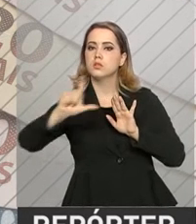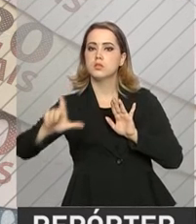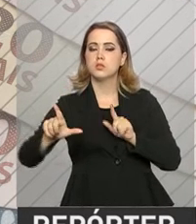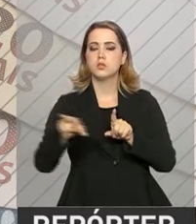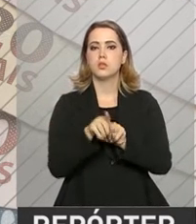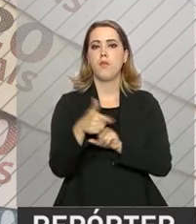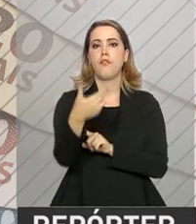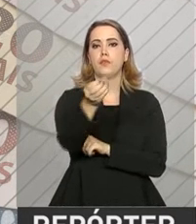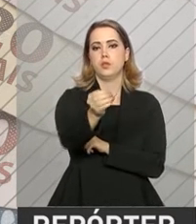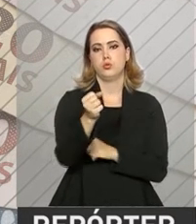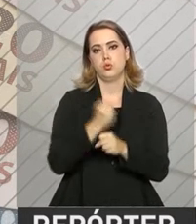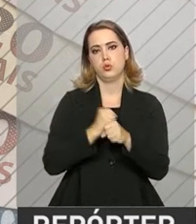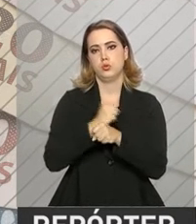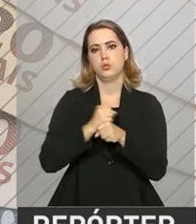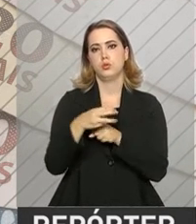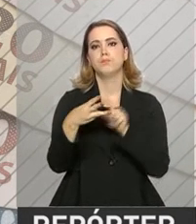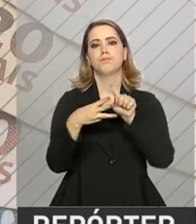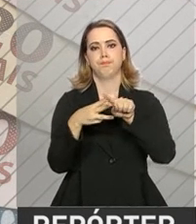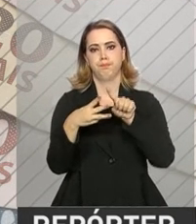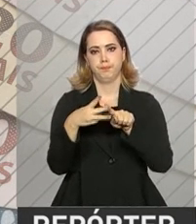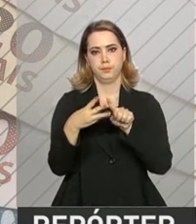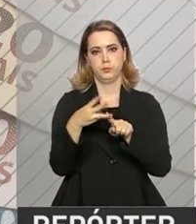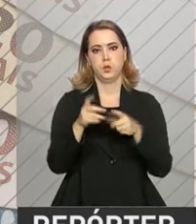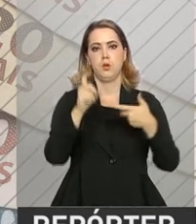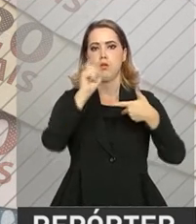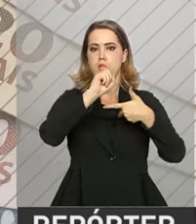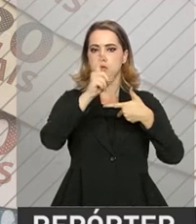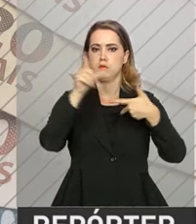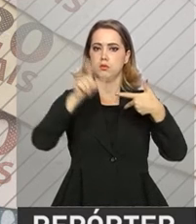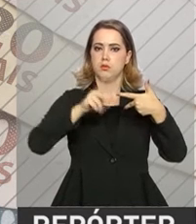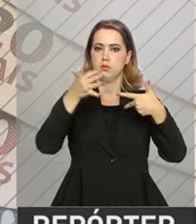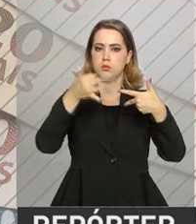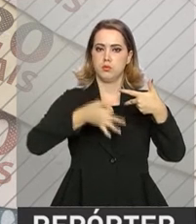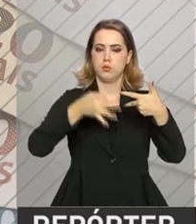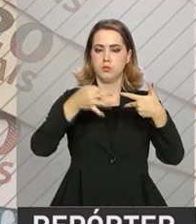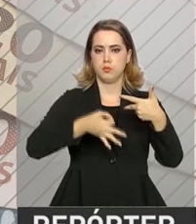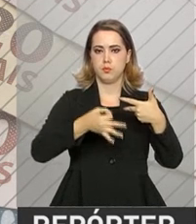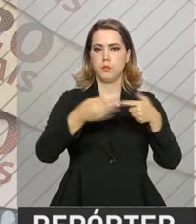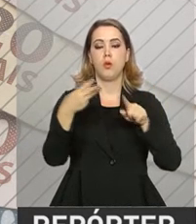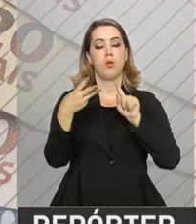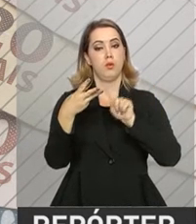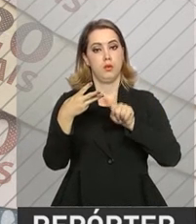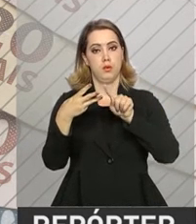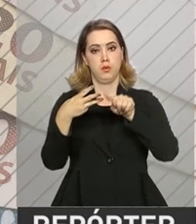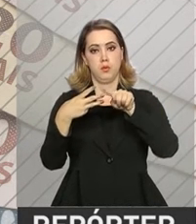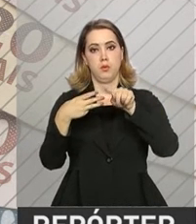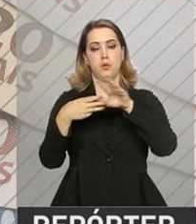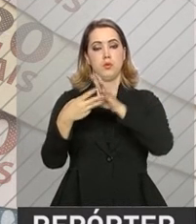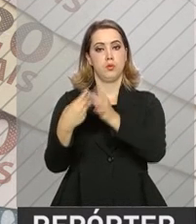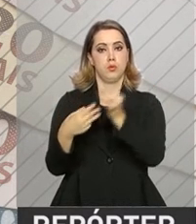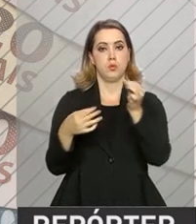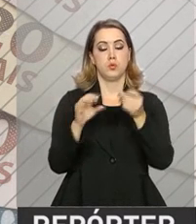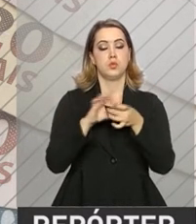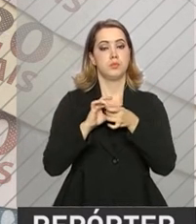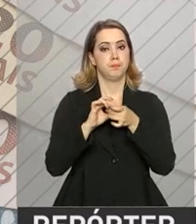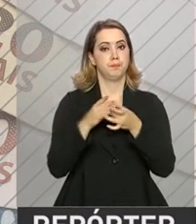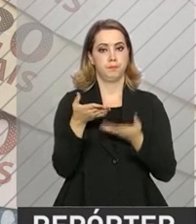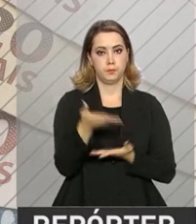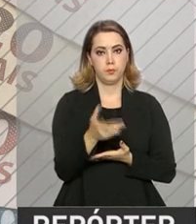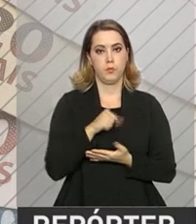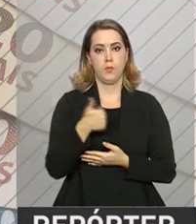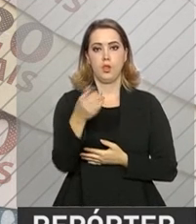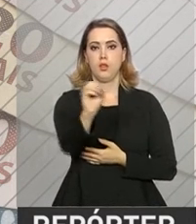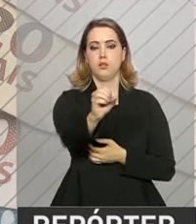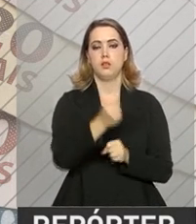anos e vale para os três poderes da união executivo legislativo e judiciário apenas a partir do 10º ano